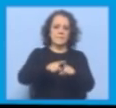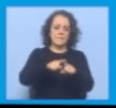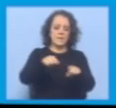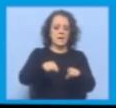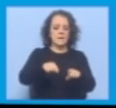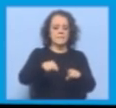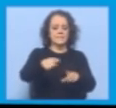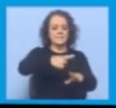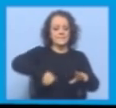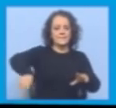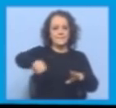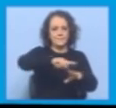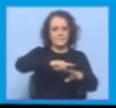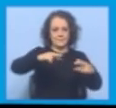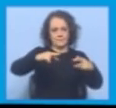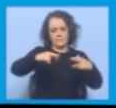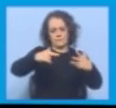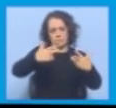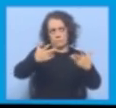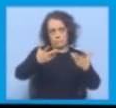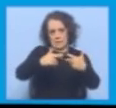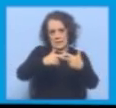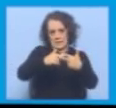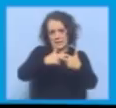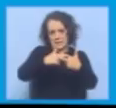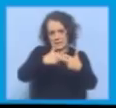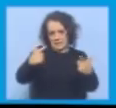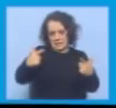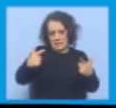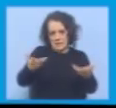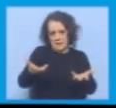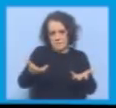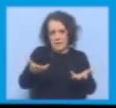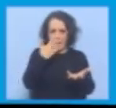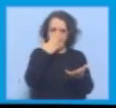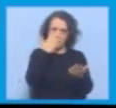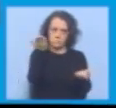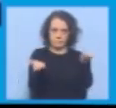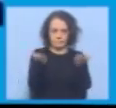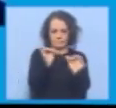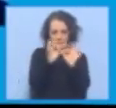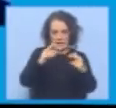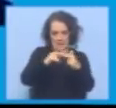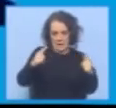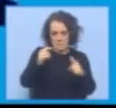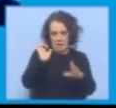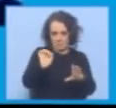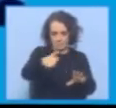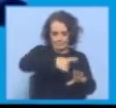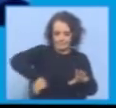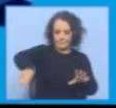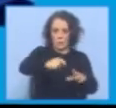presença seria da Câmara por dizer, para fazer a equiparação em